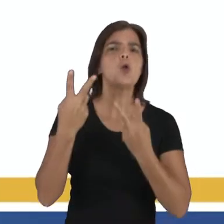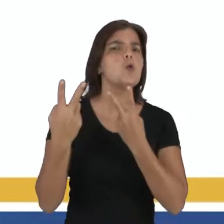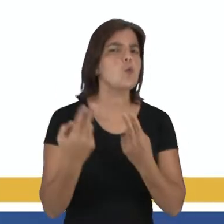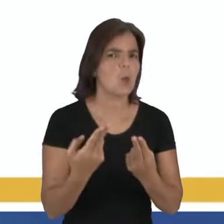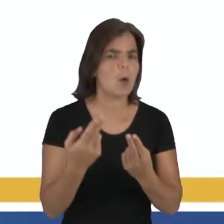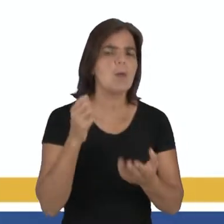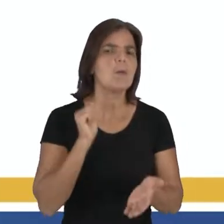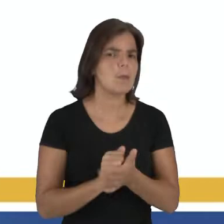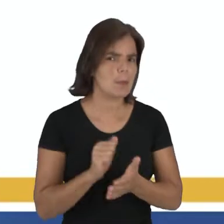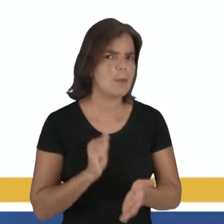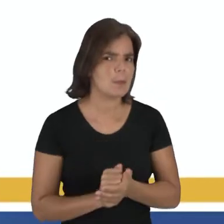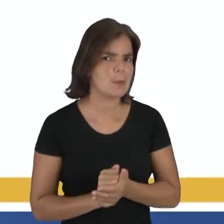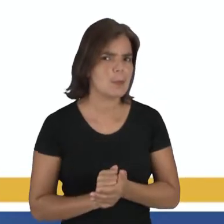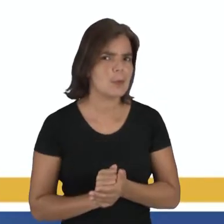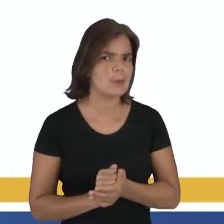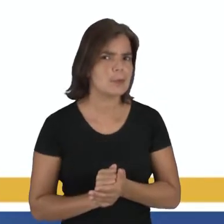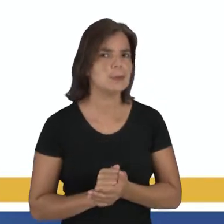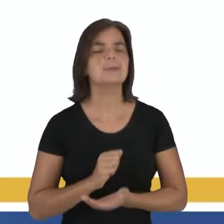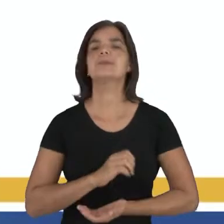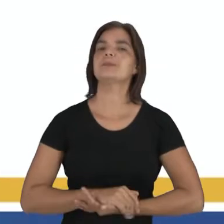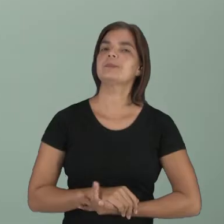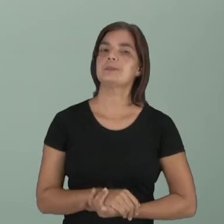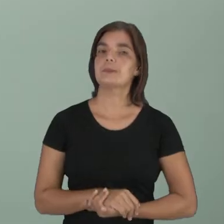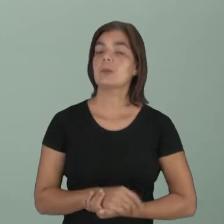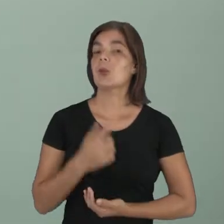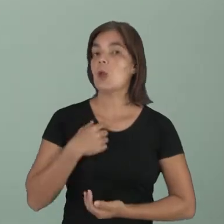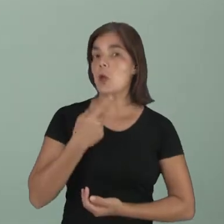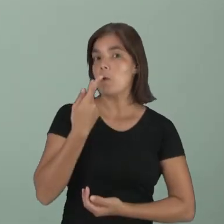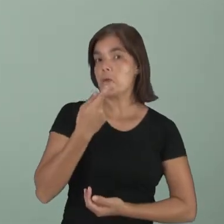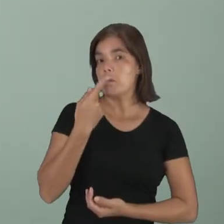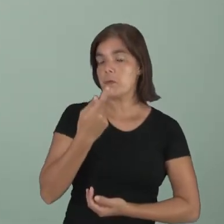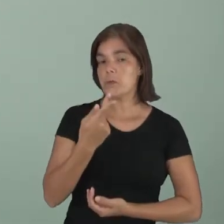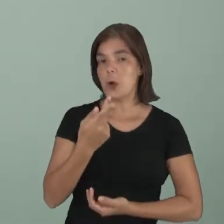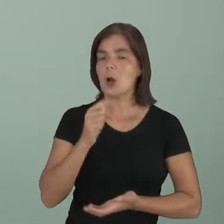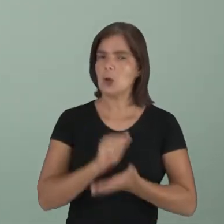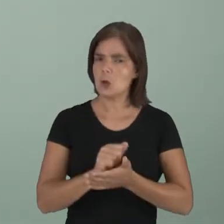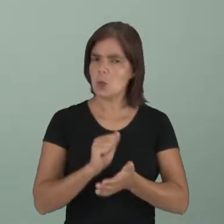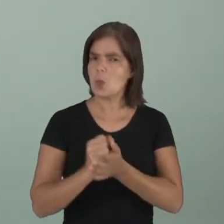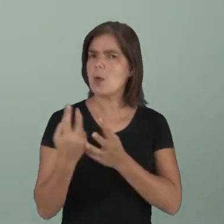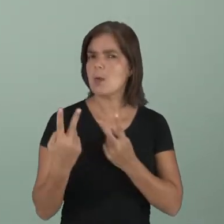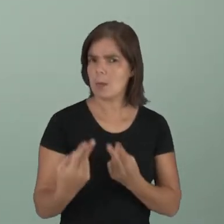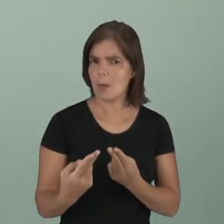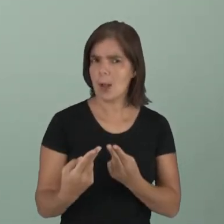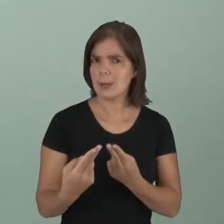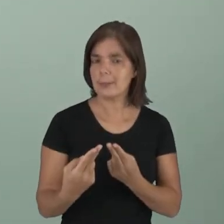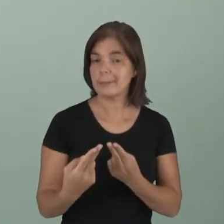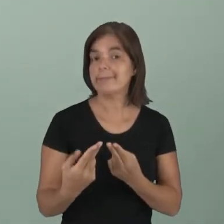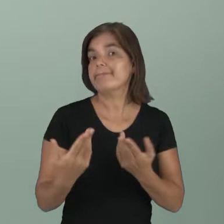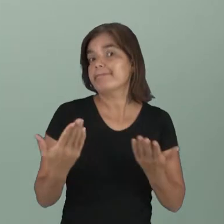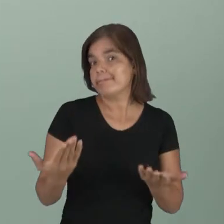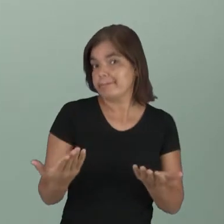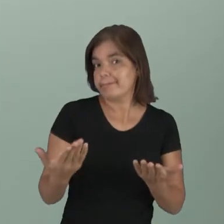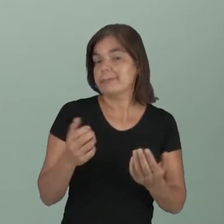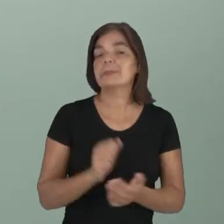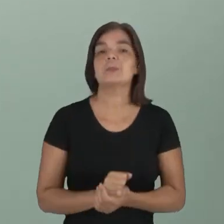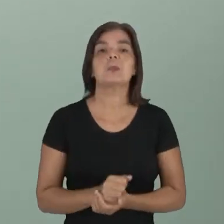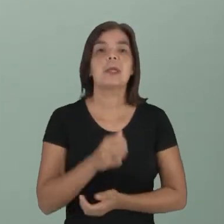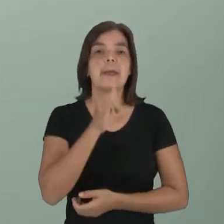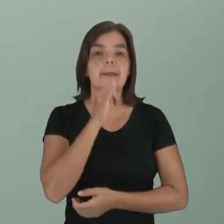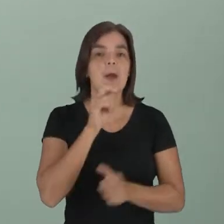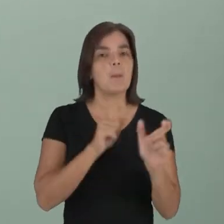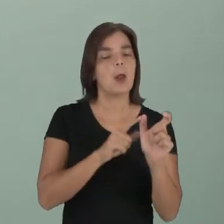falam do mesmo jeito que escrevem? Eu falo de uma maneira, eu escrevo da mesma maneira? Extraordinário,